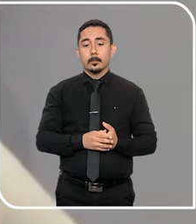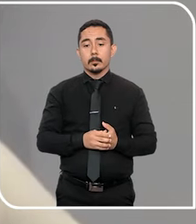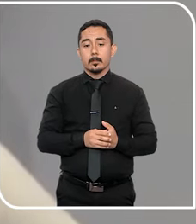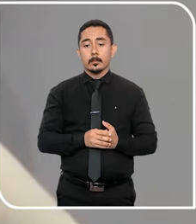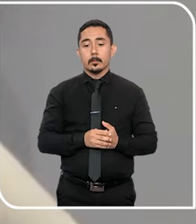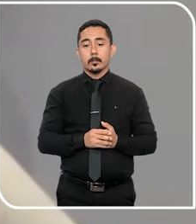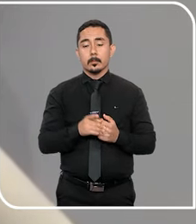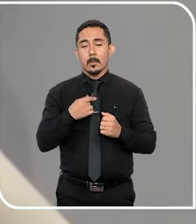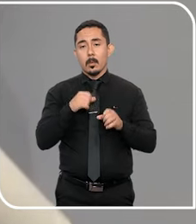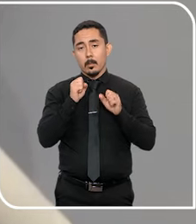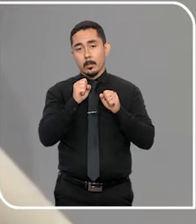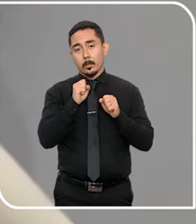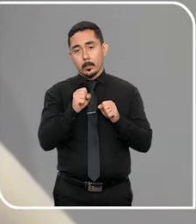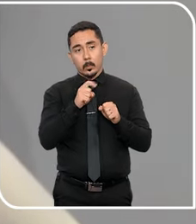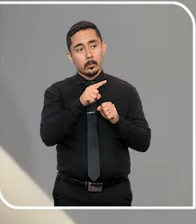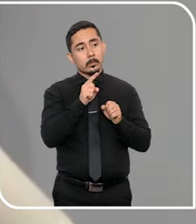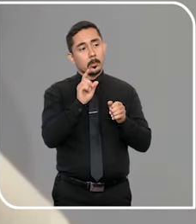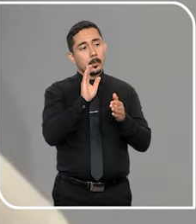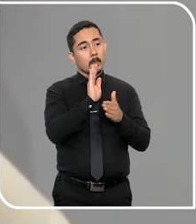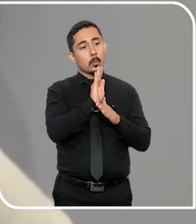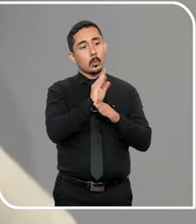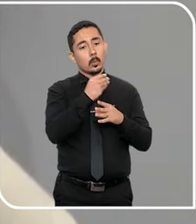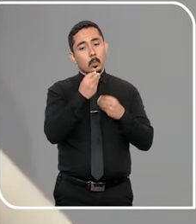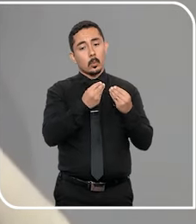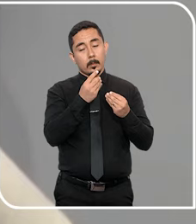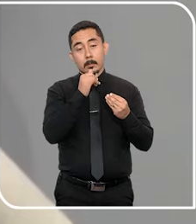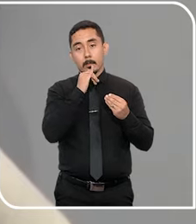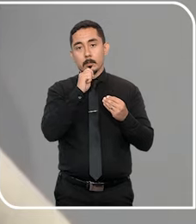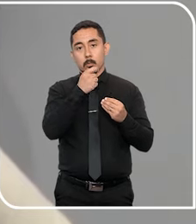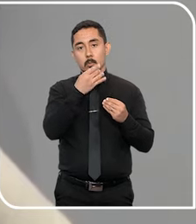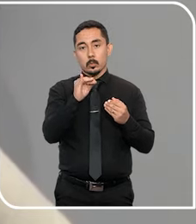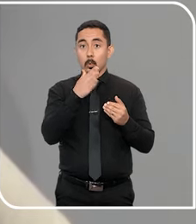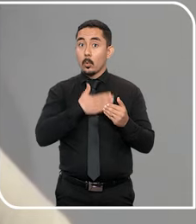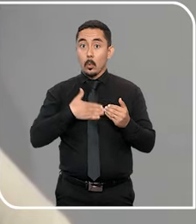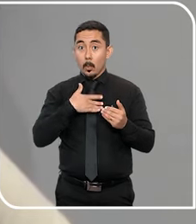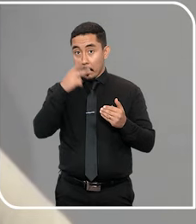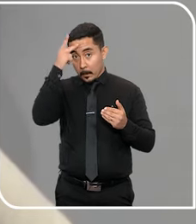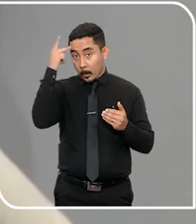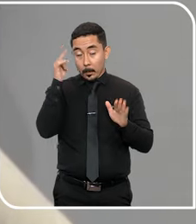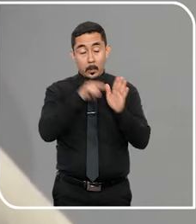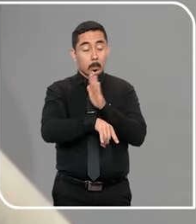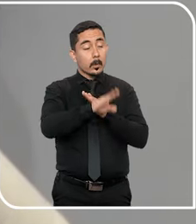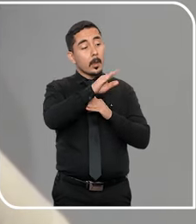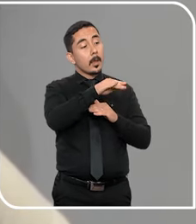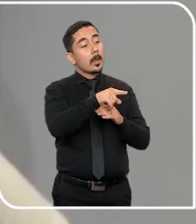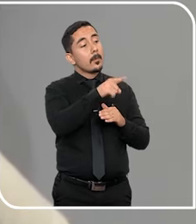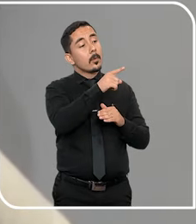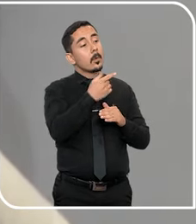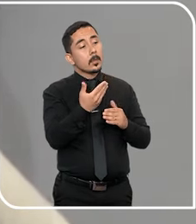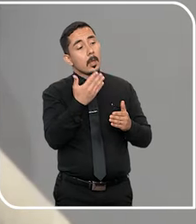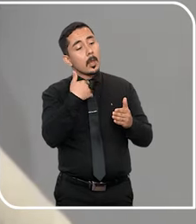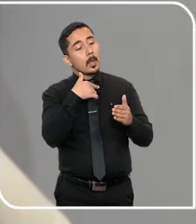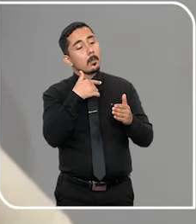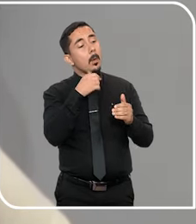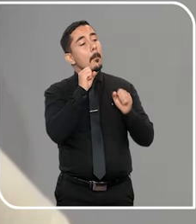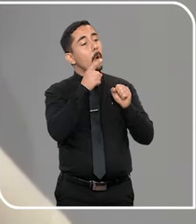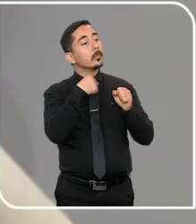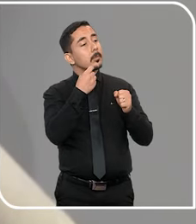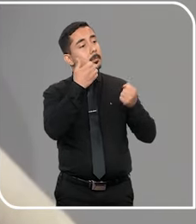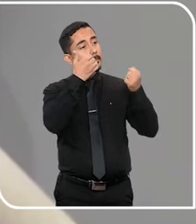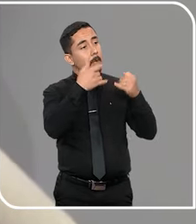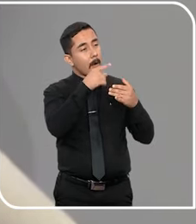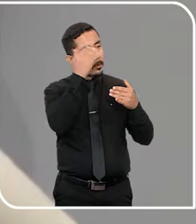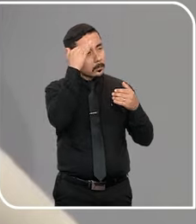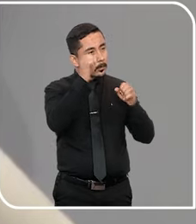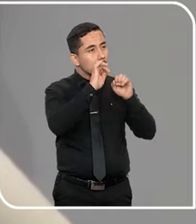como o que eu posso fazer para você que é importante eu falo que o João adora quando alguém chega para ele e fala João Como eu